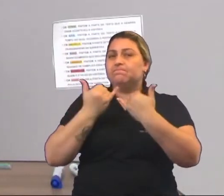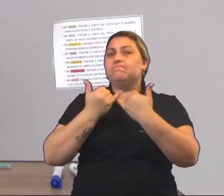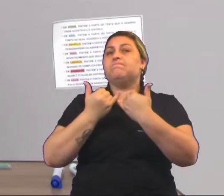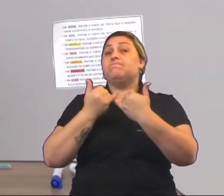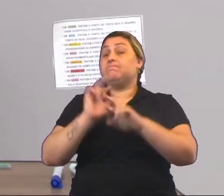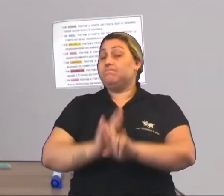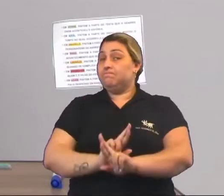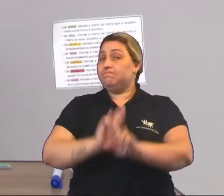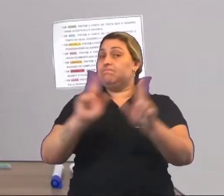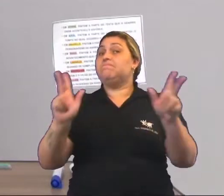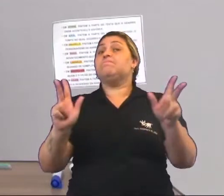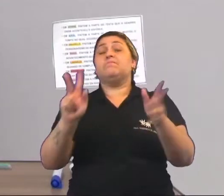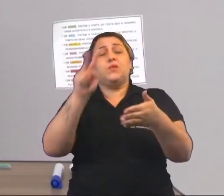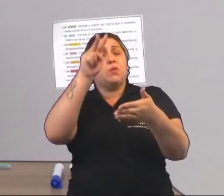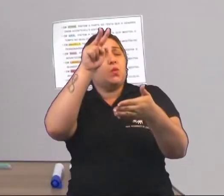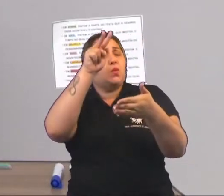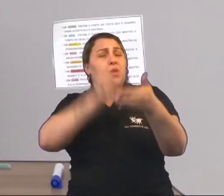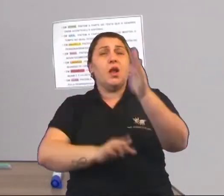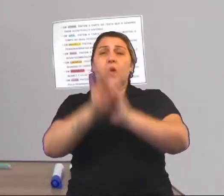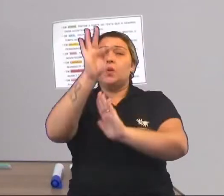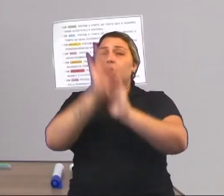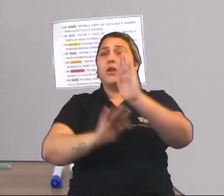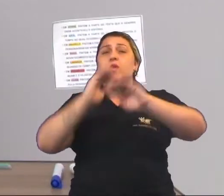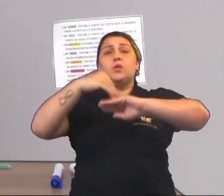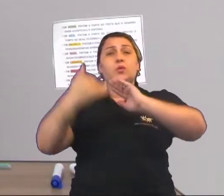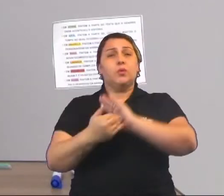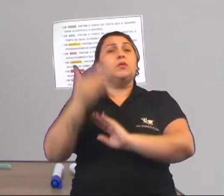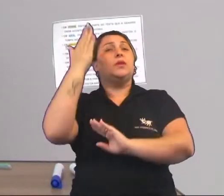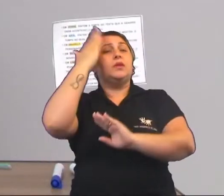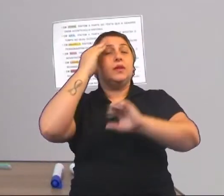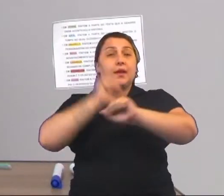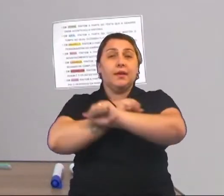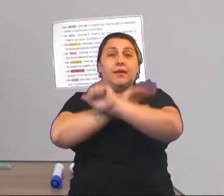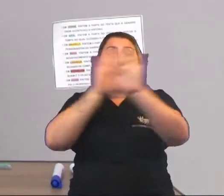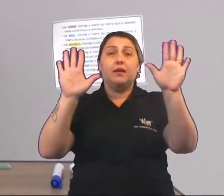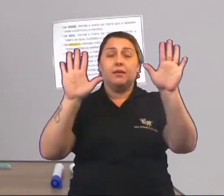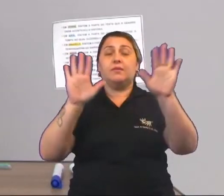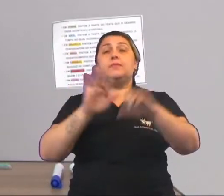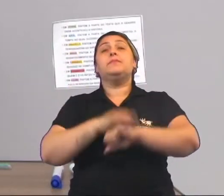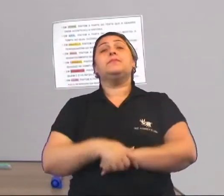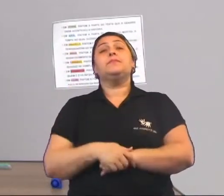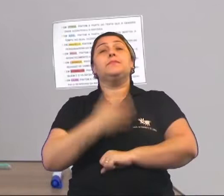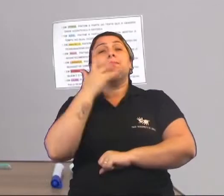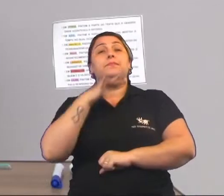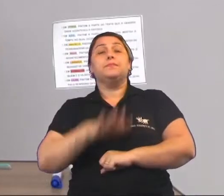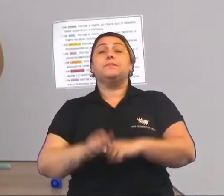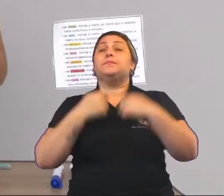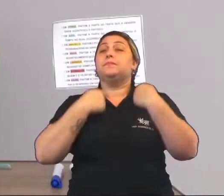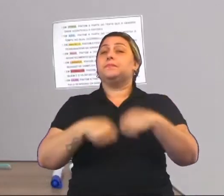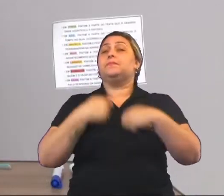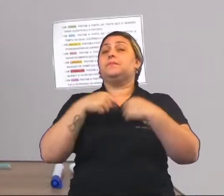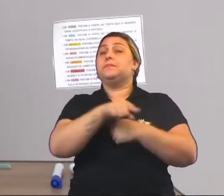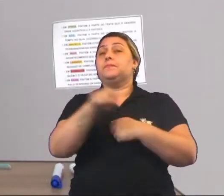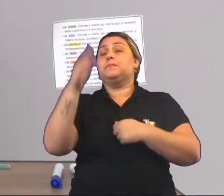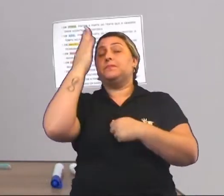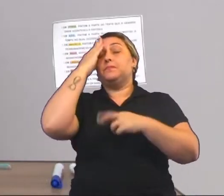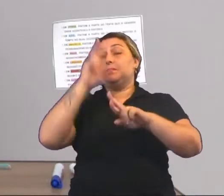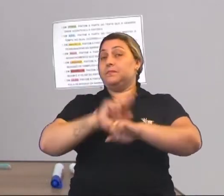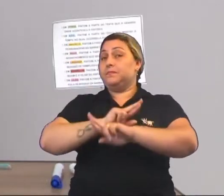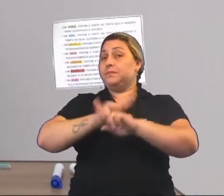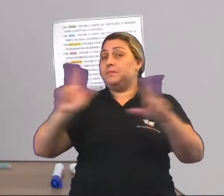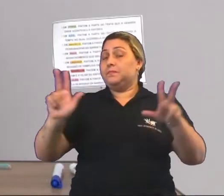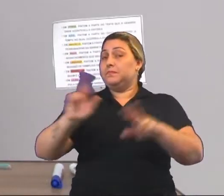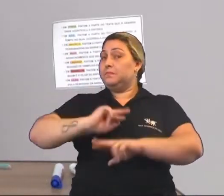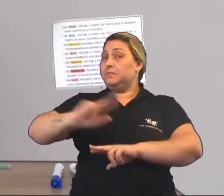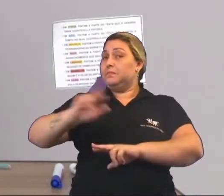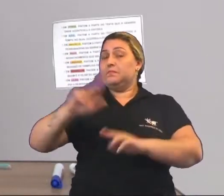totalmente diferente, minha turma, de compreender. Isso mesmo. Então, crianças, eu preciso que vocês entendam a diferença. Não é